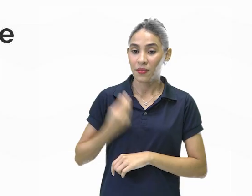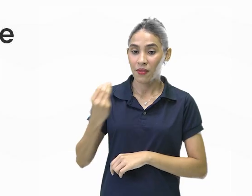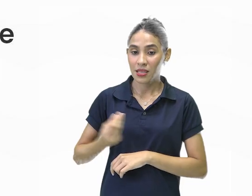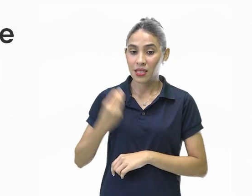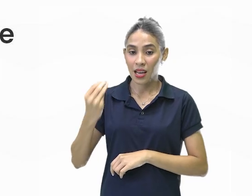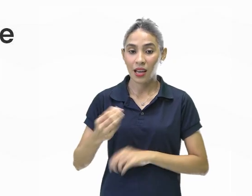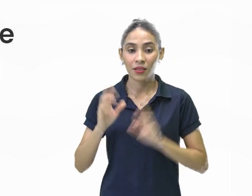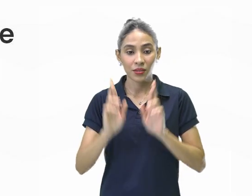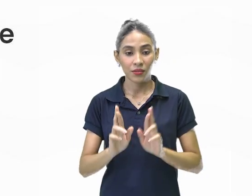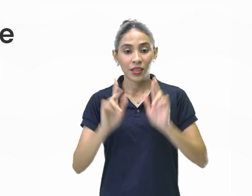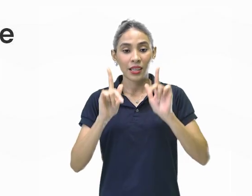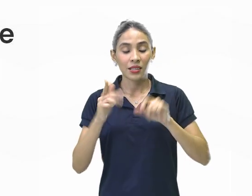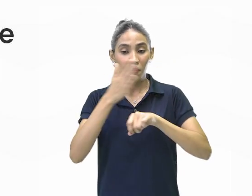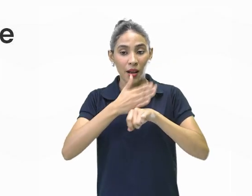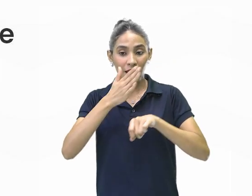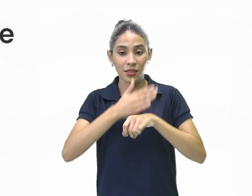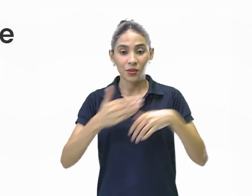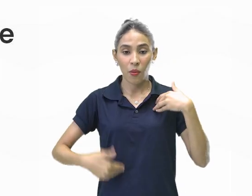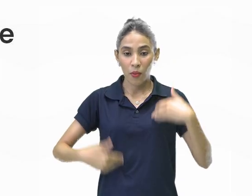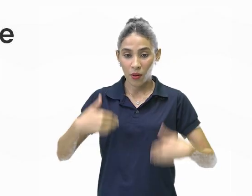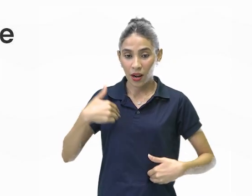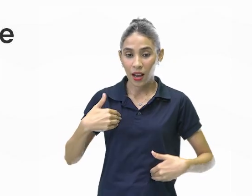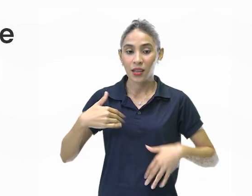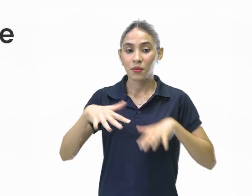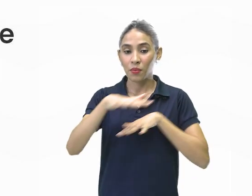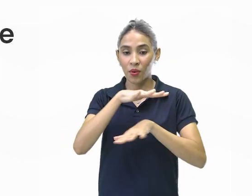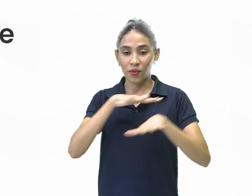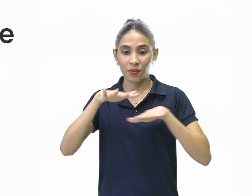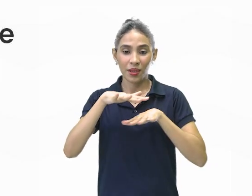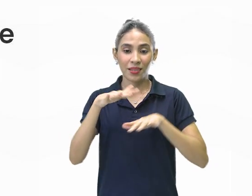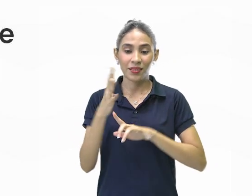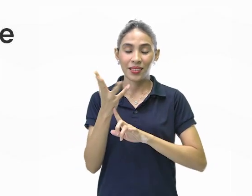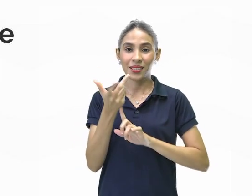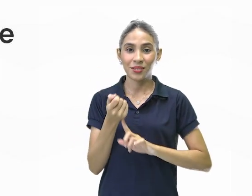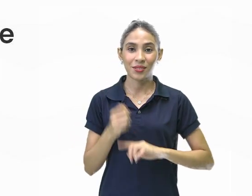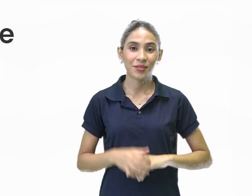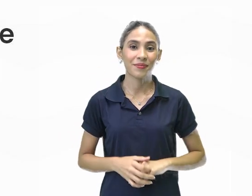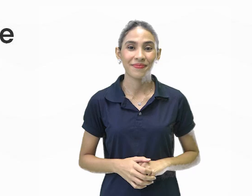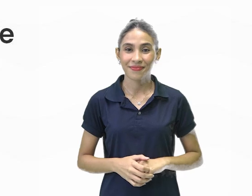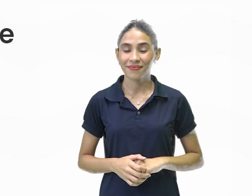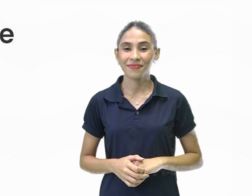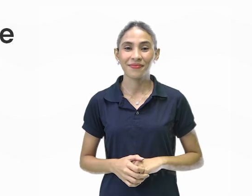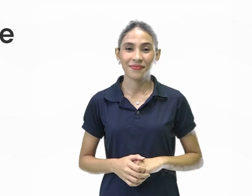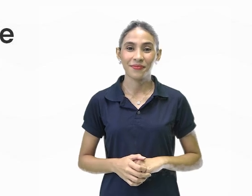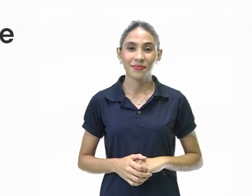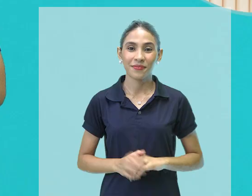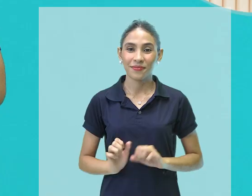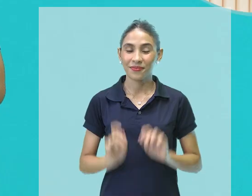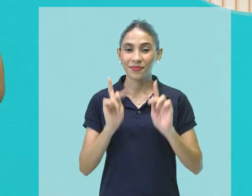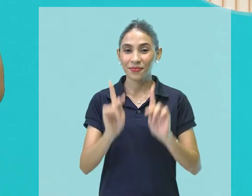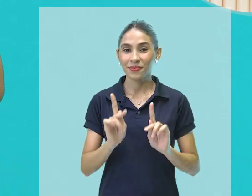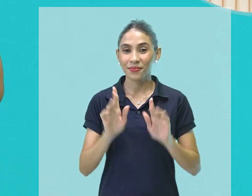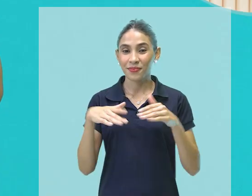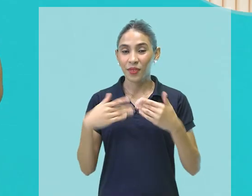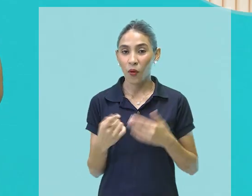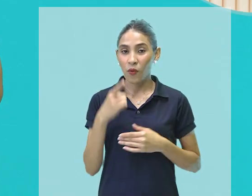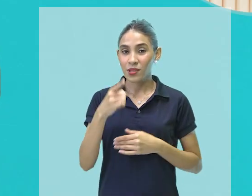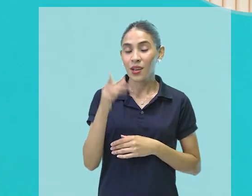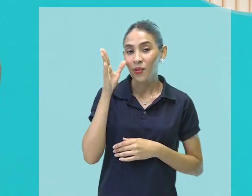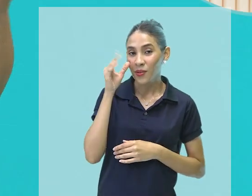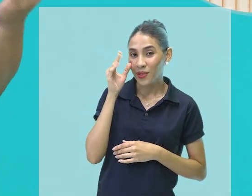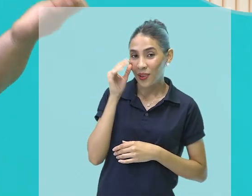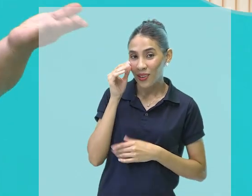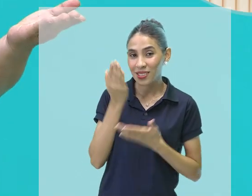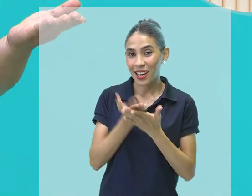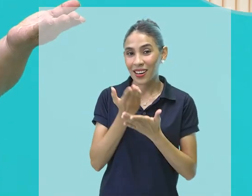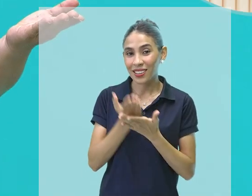cooperativos vivenciados nas diferentes práticas corporais de movimento e artísticas. Muito bem,